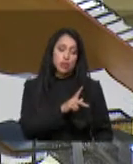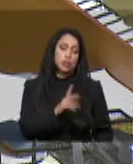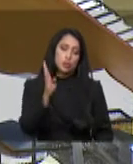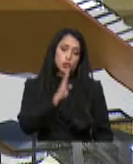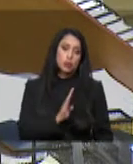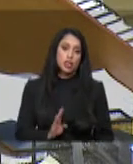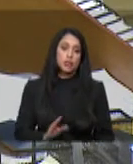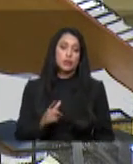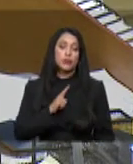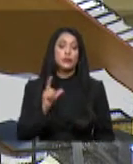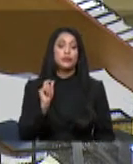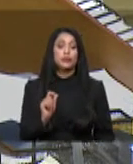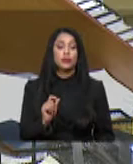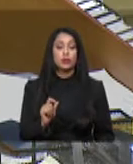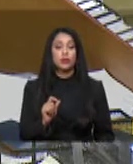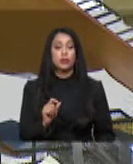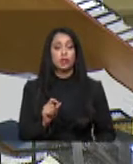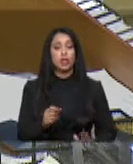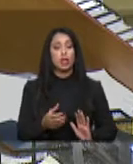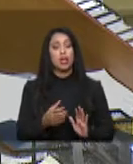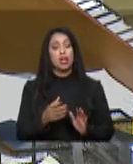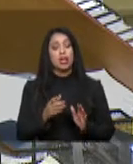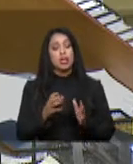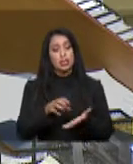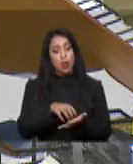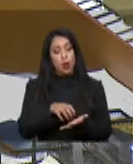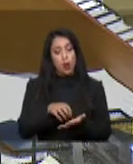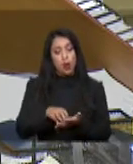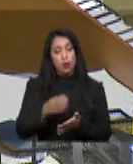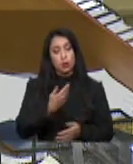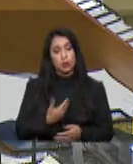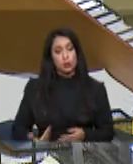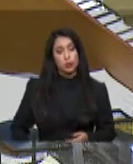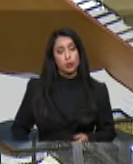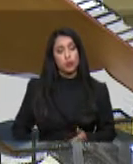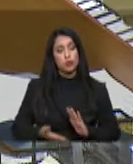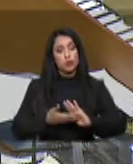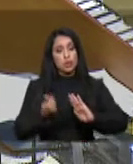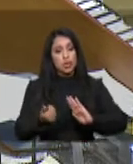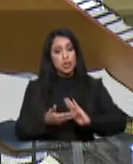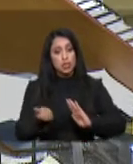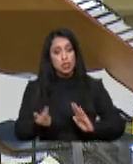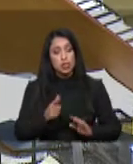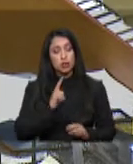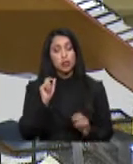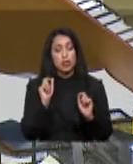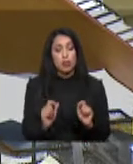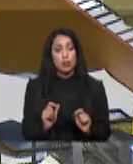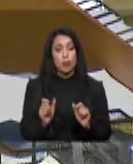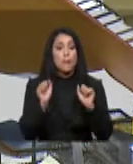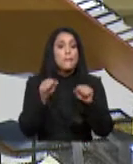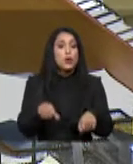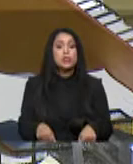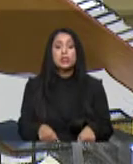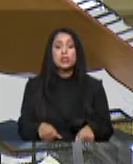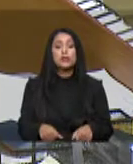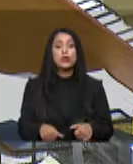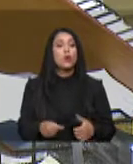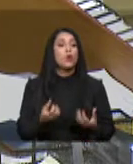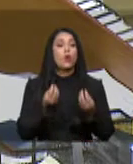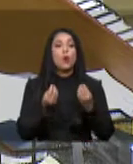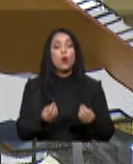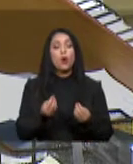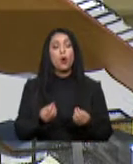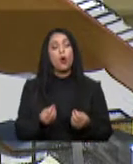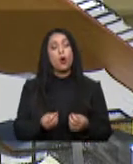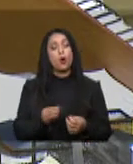despesa nem criação ou extinção de órgãos públicos. Se assim não fosse, seria preciso explicar como foi possível ao Presidente da República alterar a composição